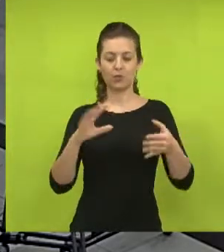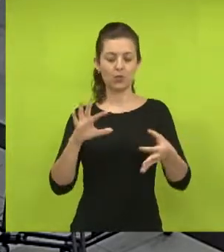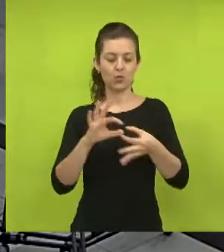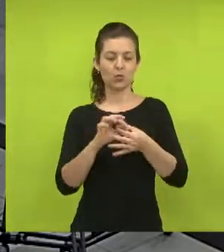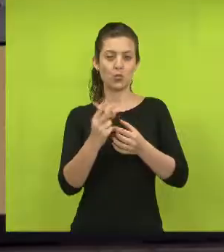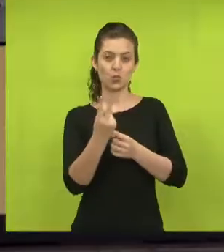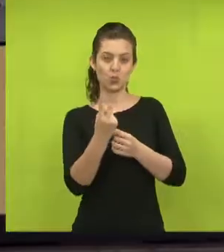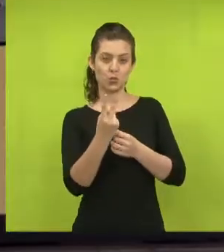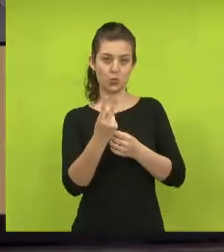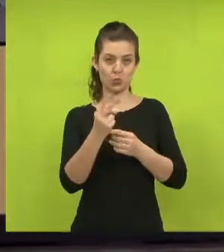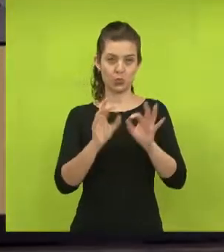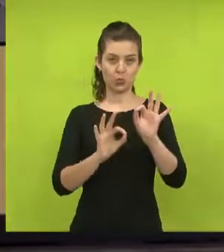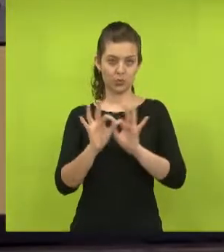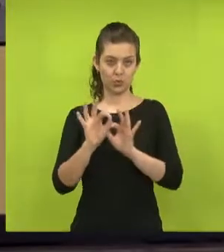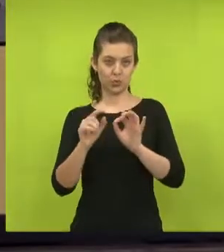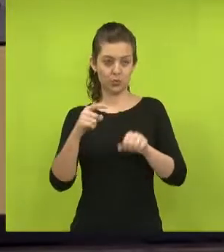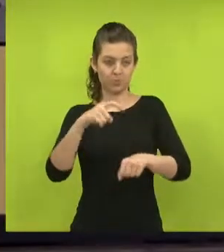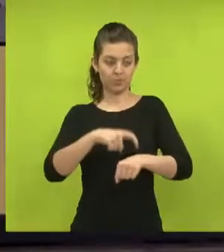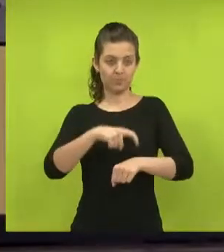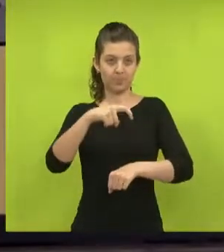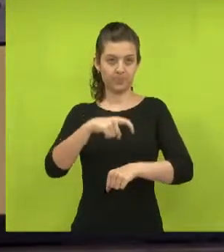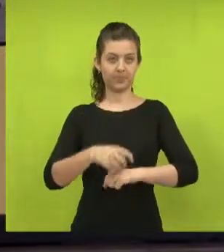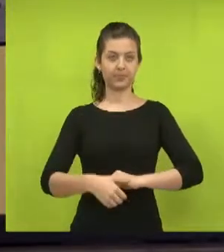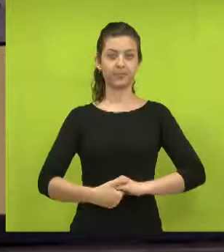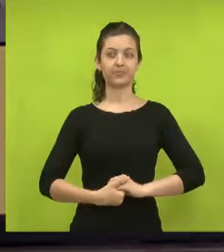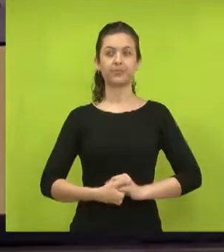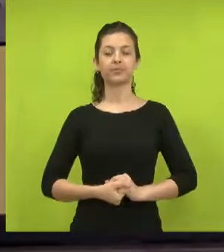dois projetos nesse instante.